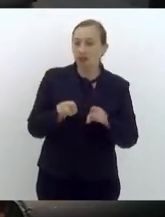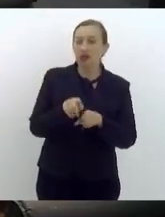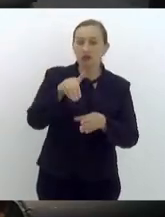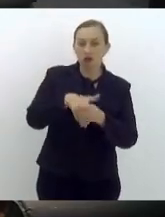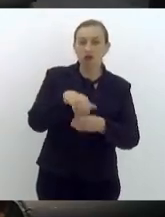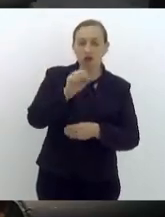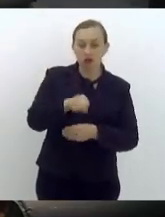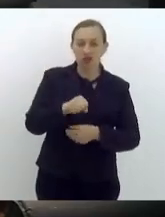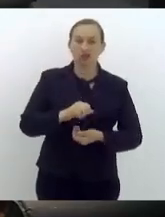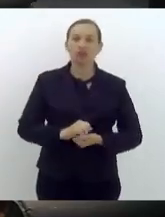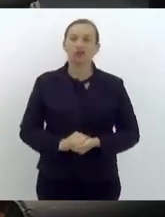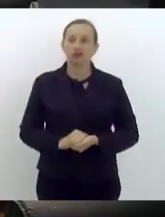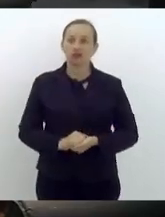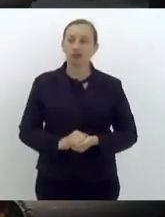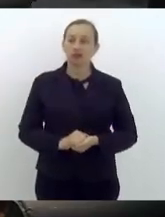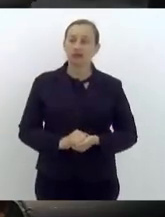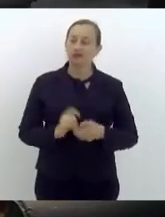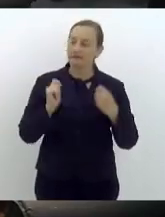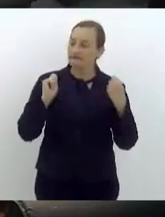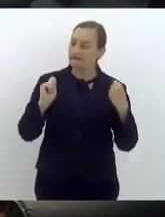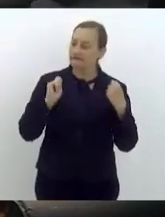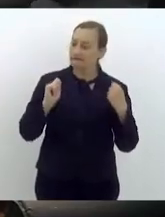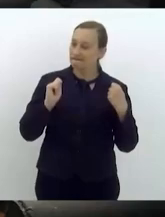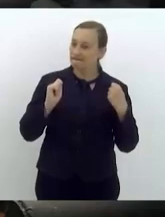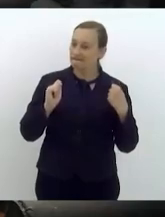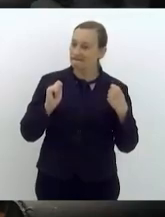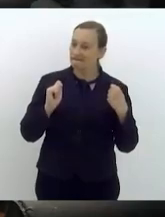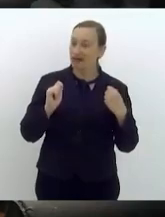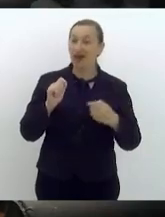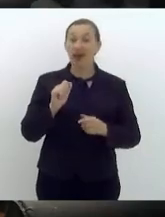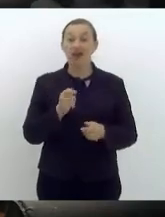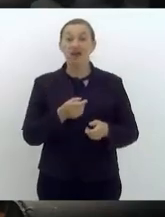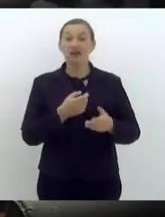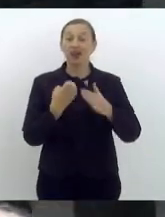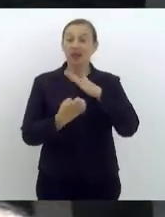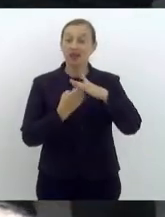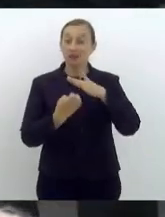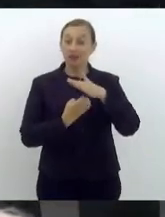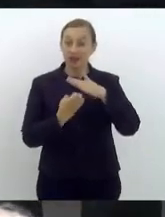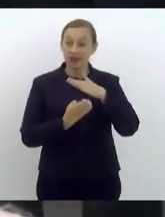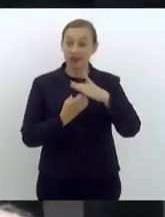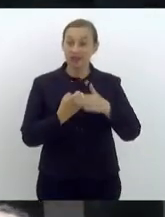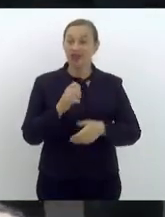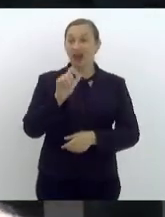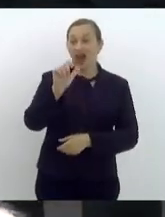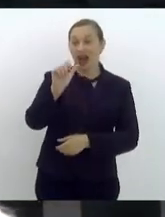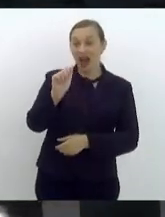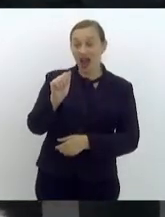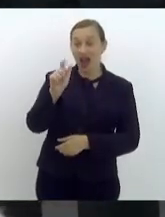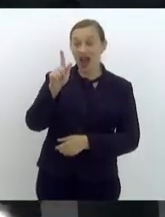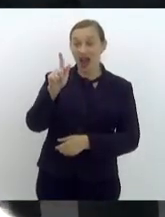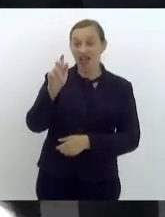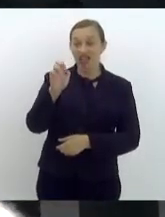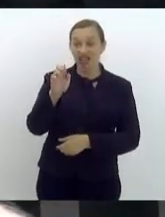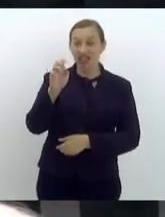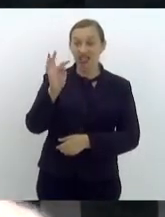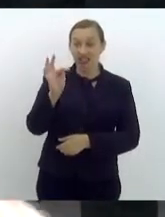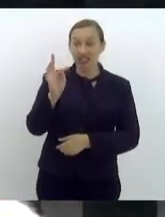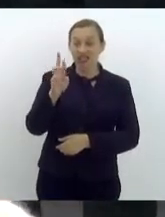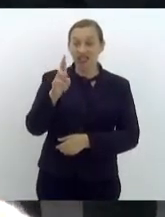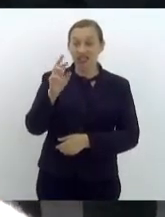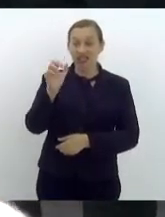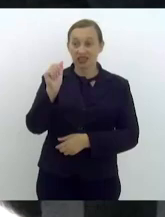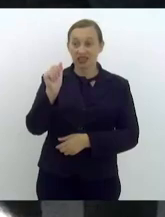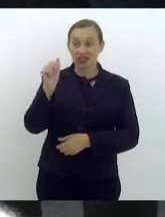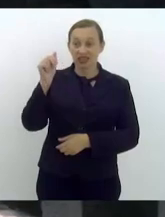sim, torcendo para que a Genesa melhore. A Getransp, desculpe, mas a Genesa também